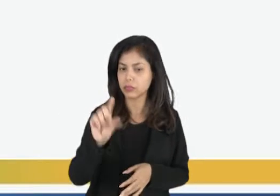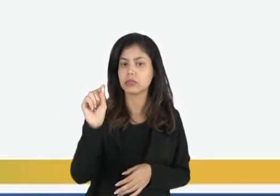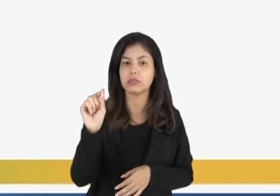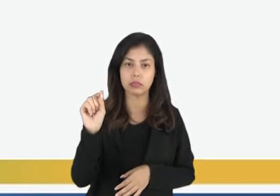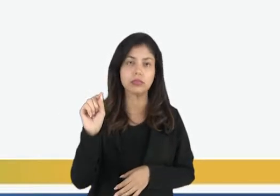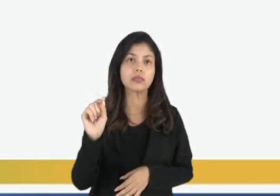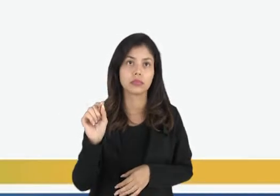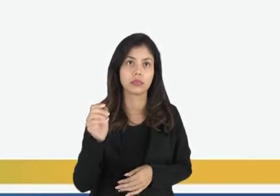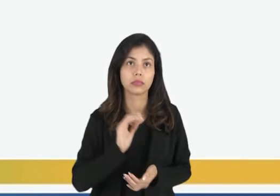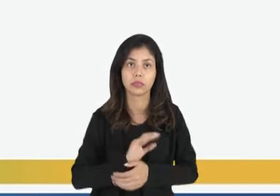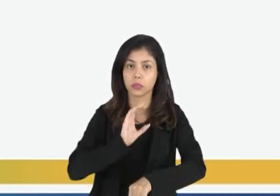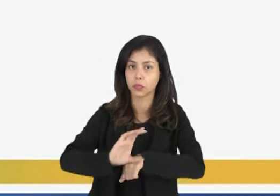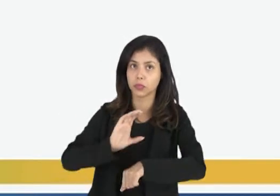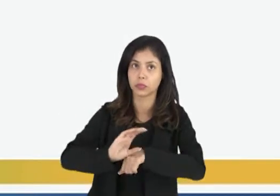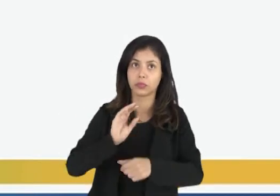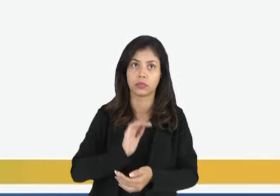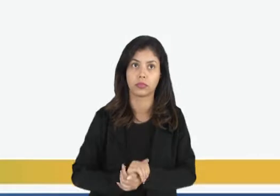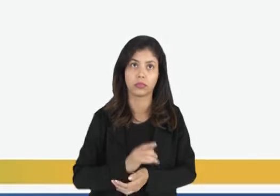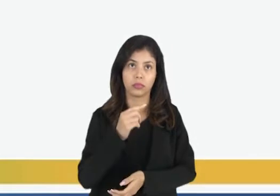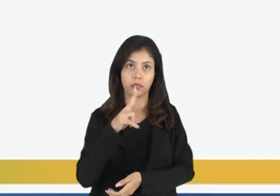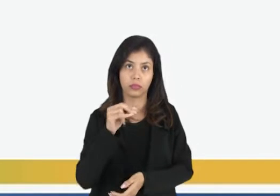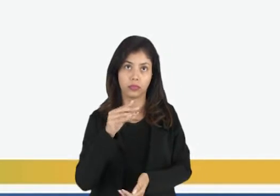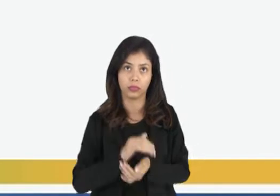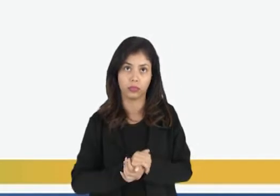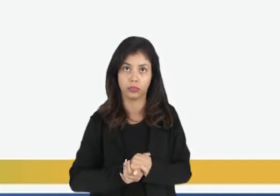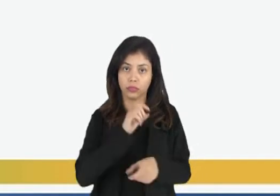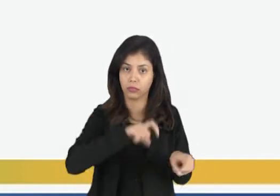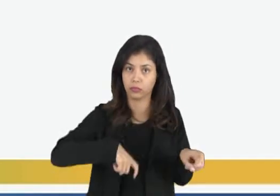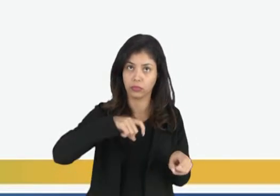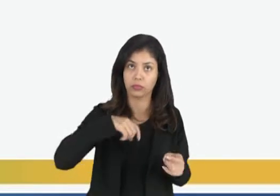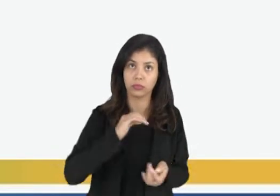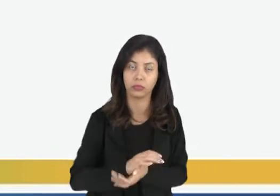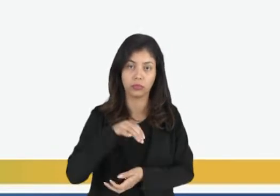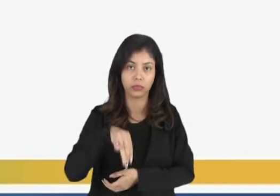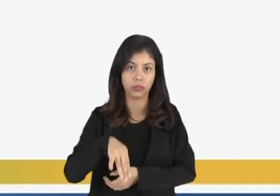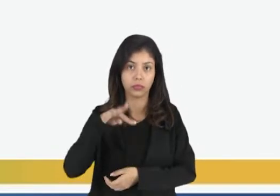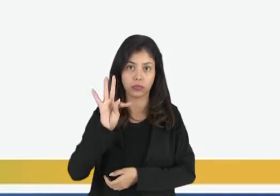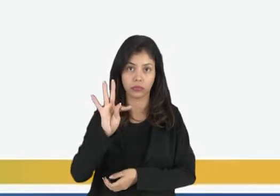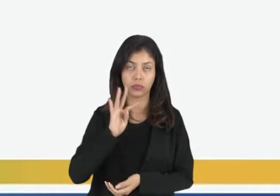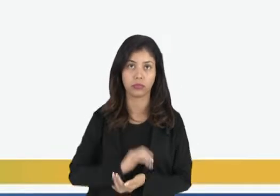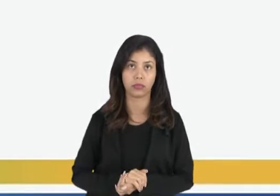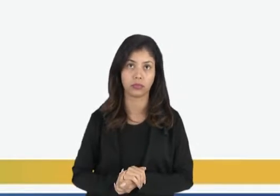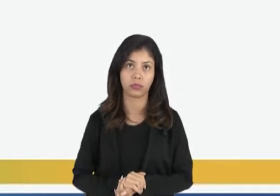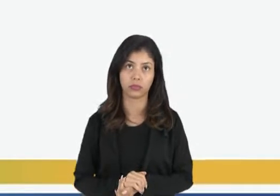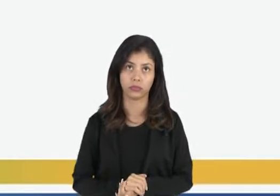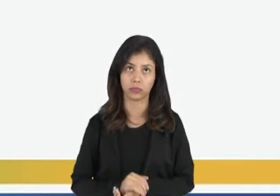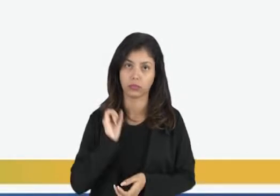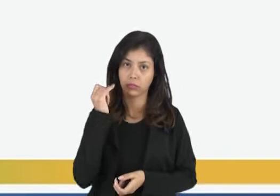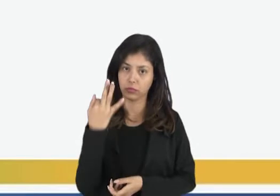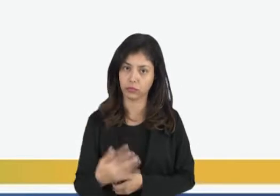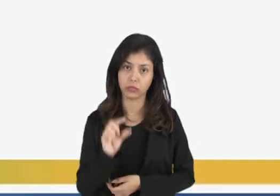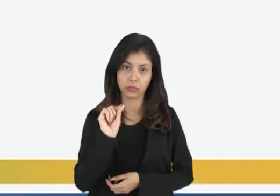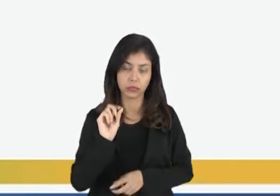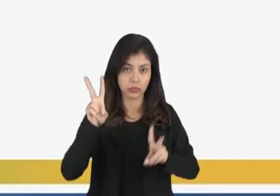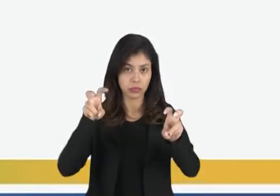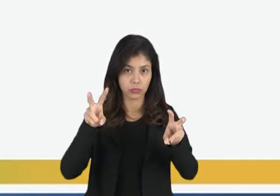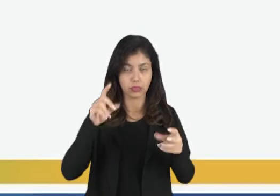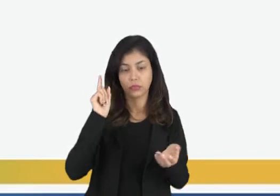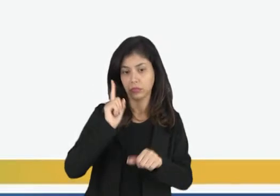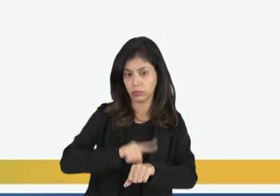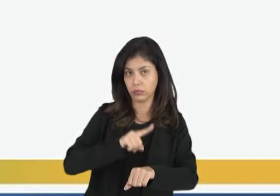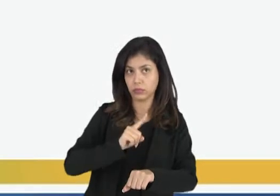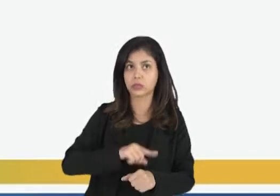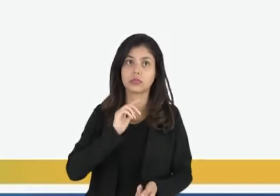aqui, o curso de operador de máquinas agrícolas no Mato Grosso. Então, quer dizer, ao mesmo tempo que